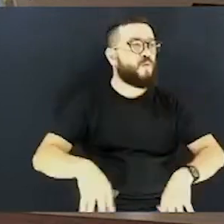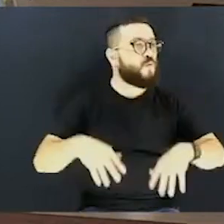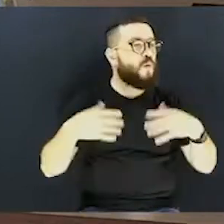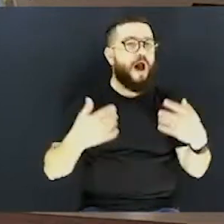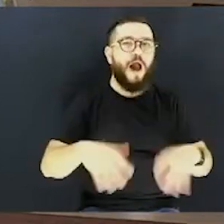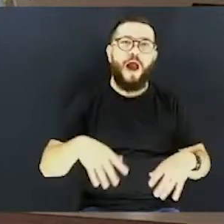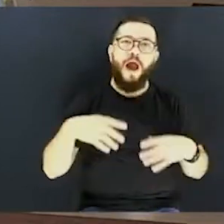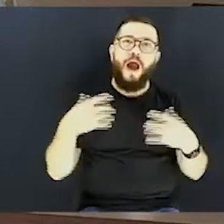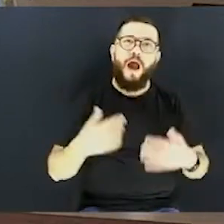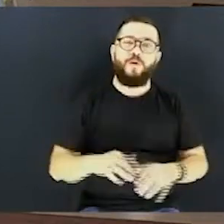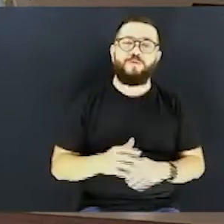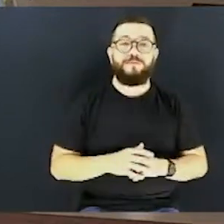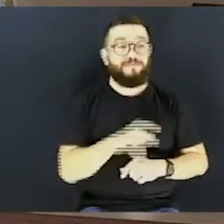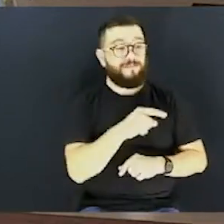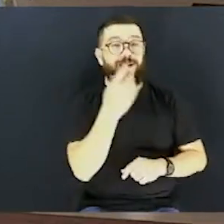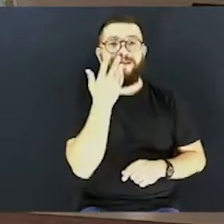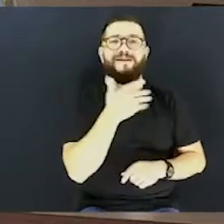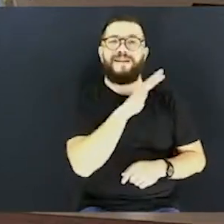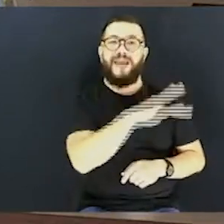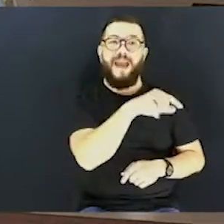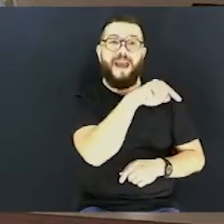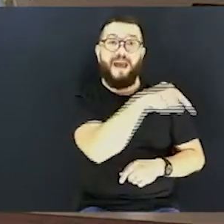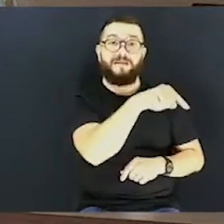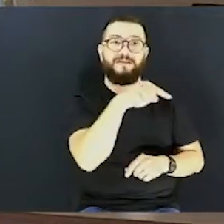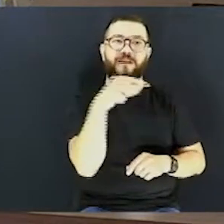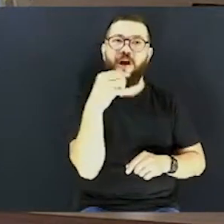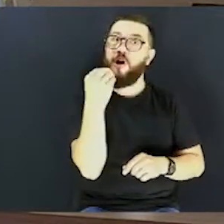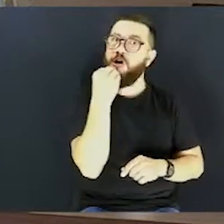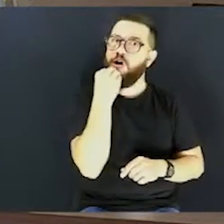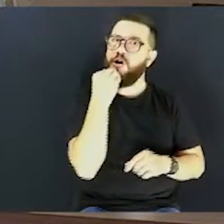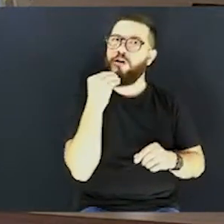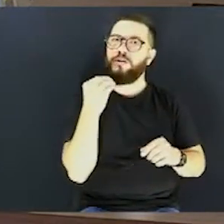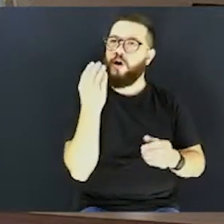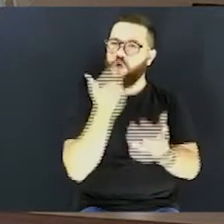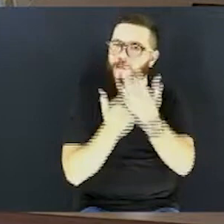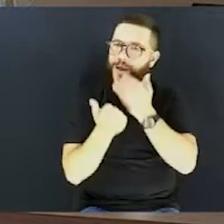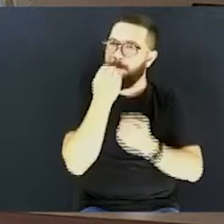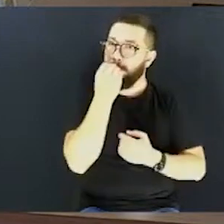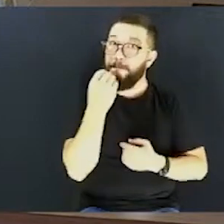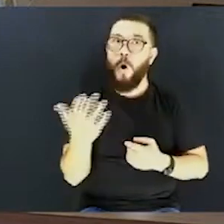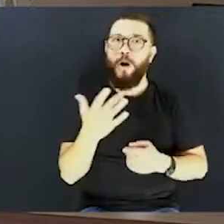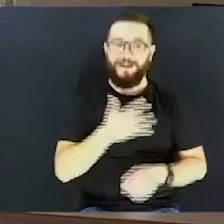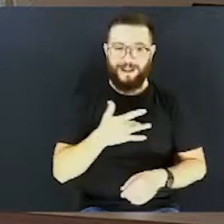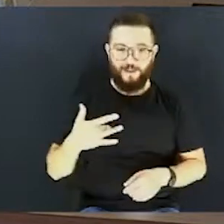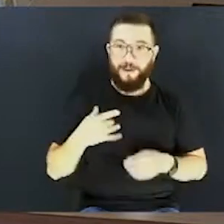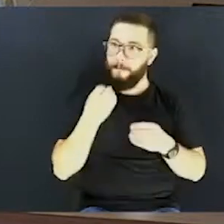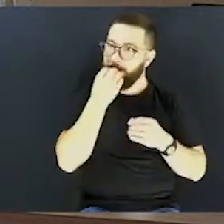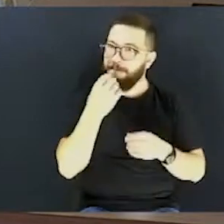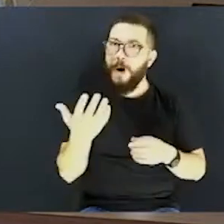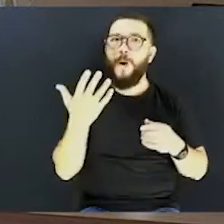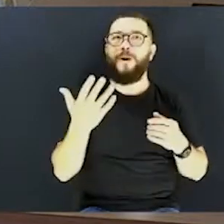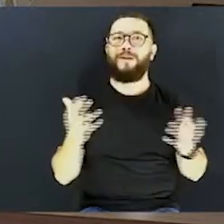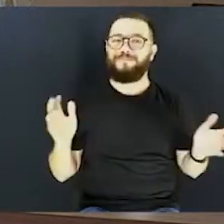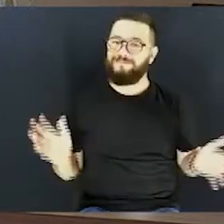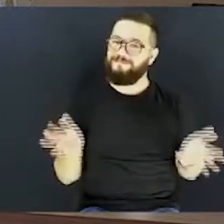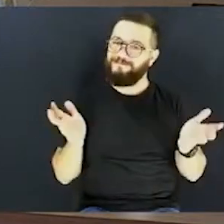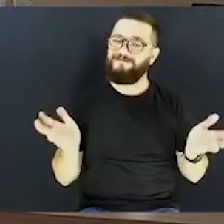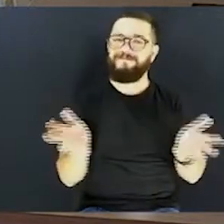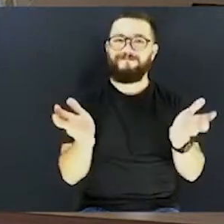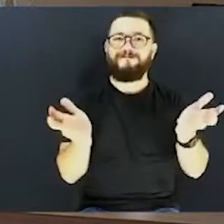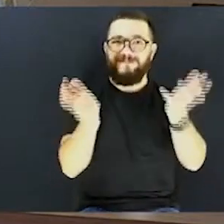É uma criança que vai ter condições nutricionais boas, vai ter uma saúde boa. Se fizer um